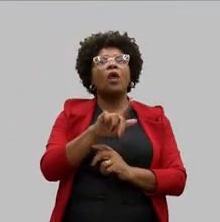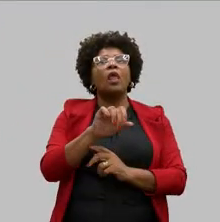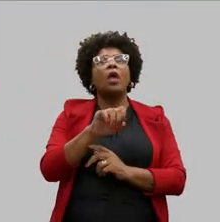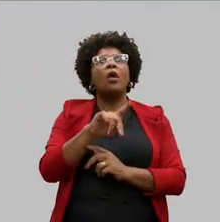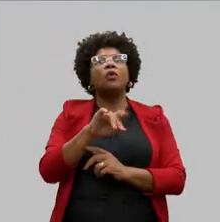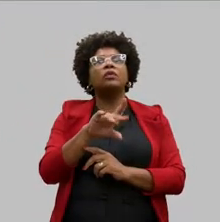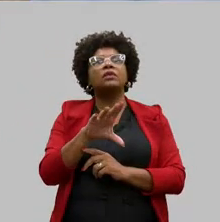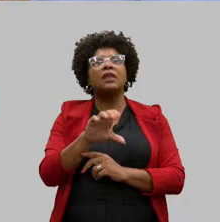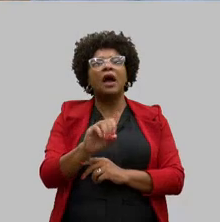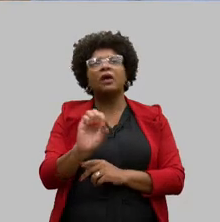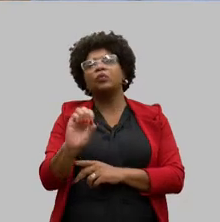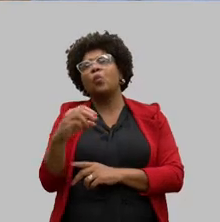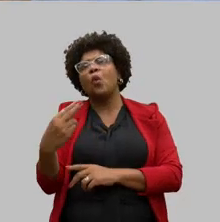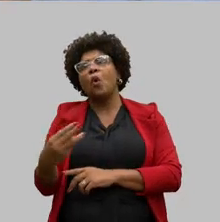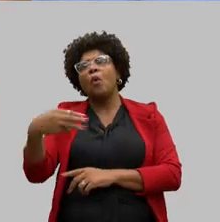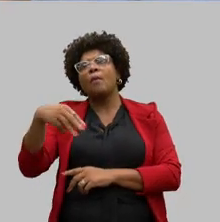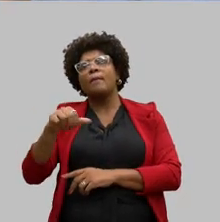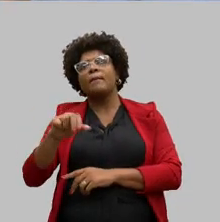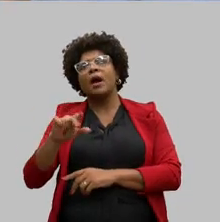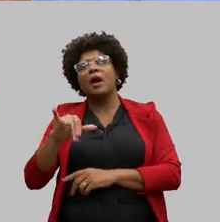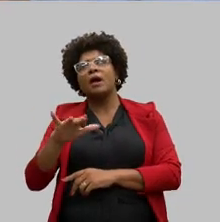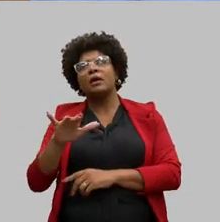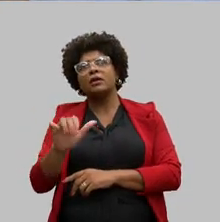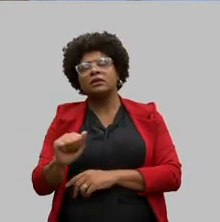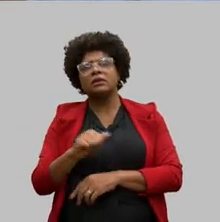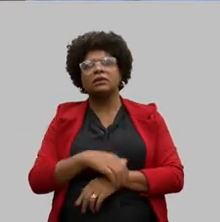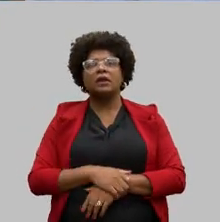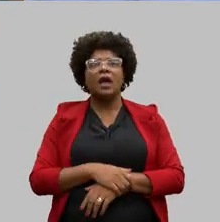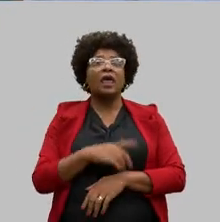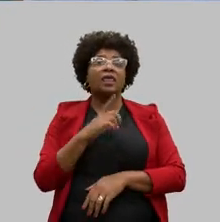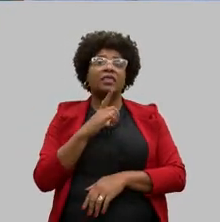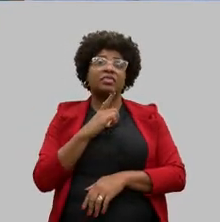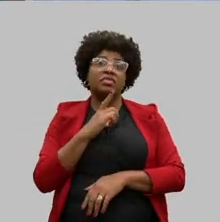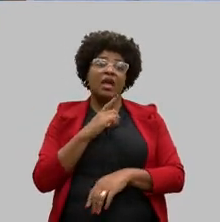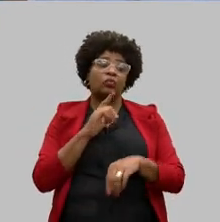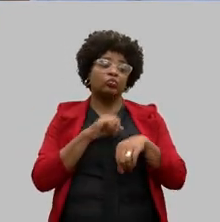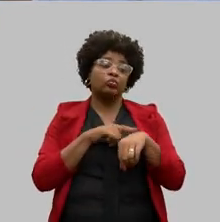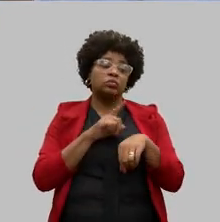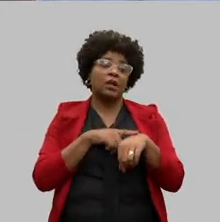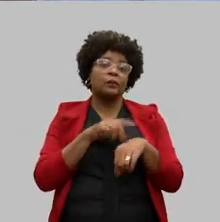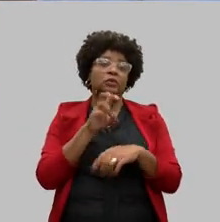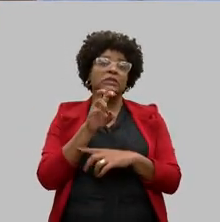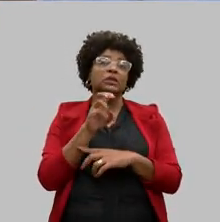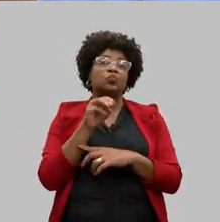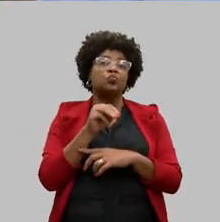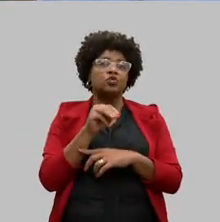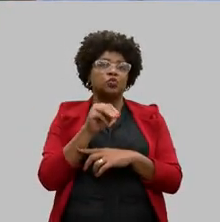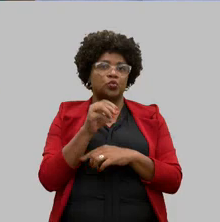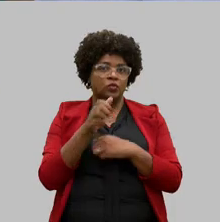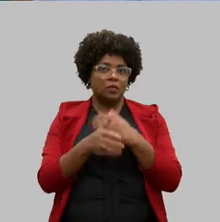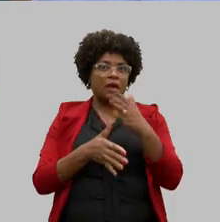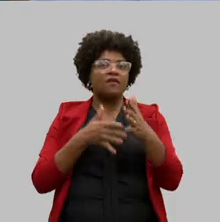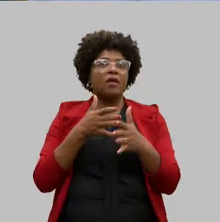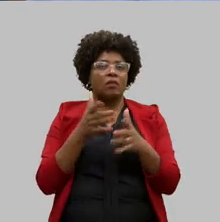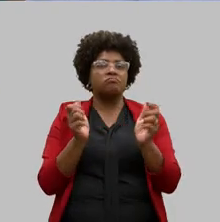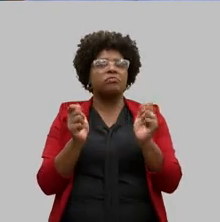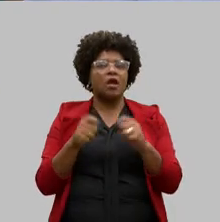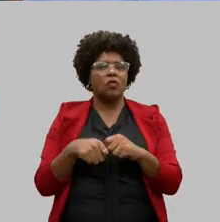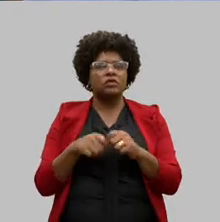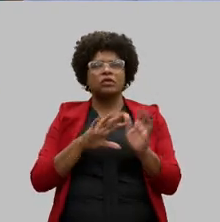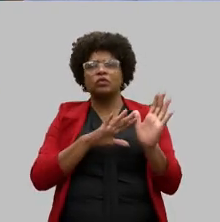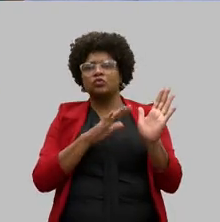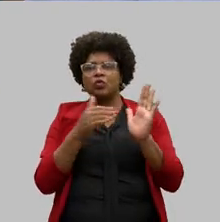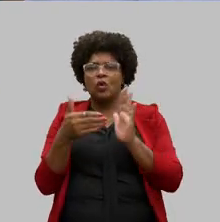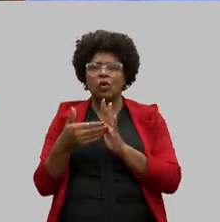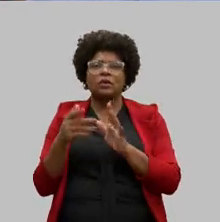Marília lá atrás e e nós vamos limitar aqui um tempo de 5 minutos até pra gente conseguir ouvir a todas as pessoas e